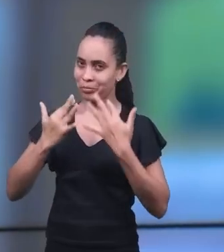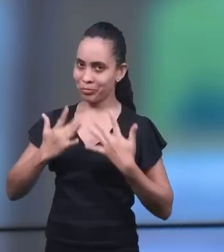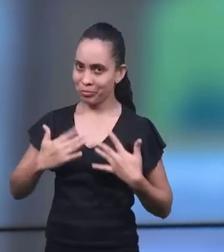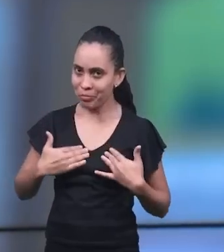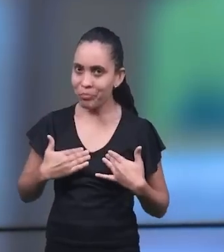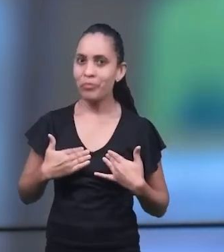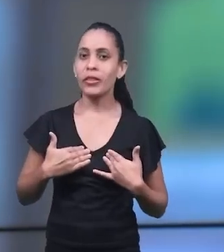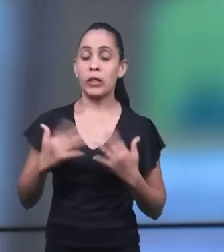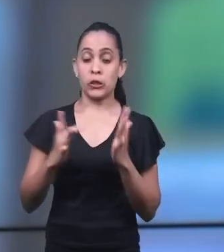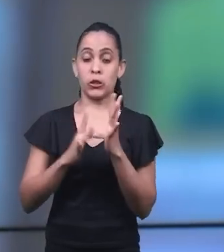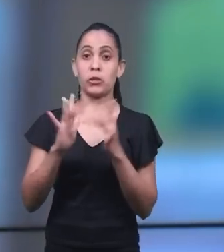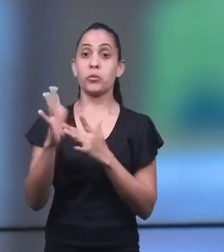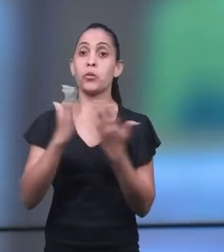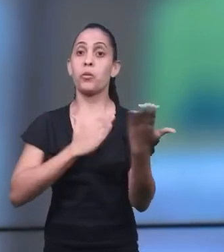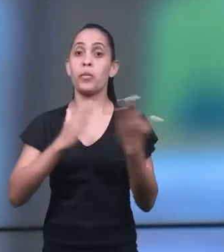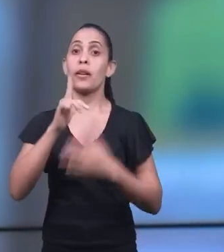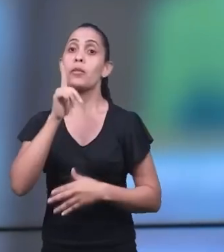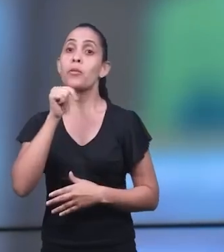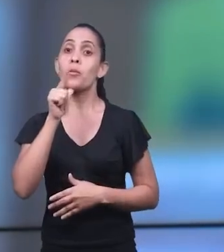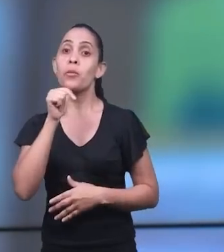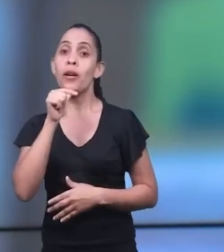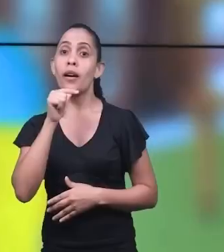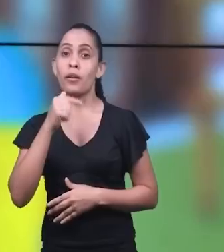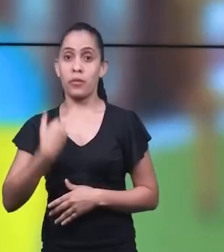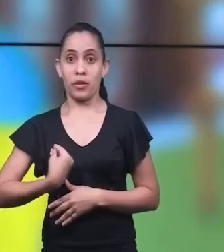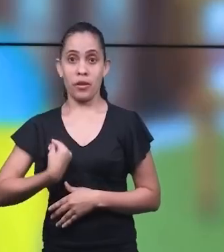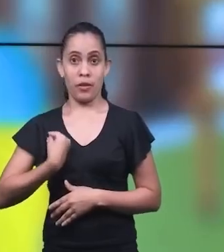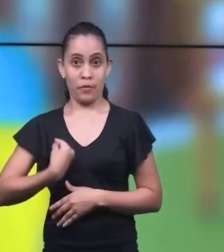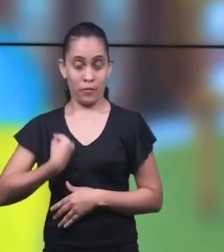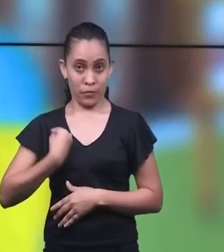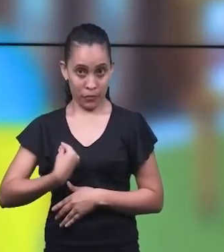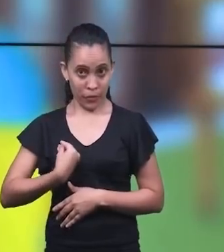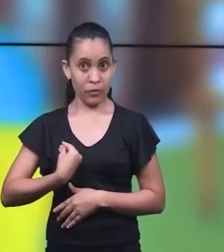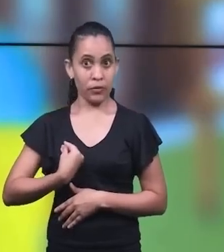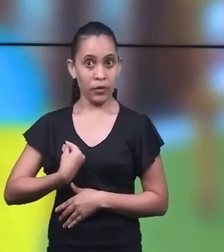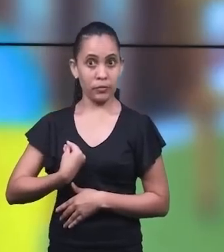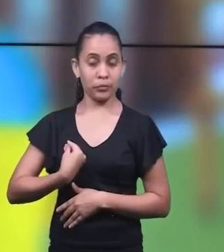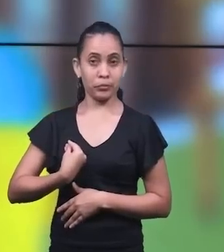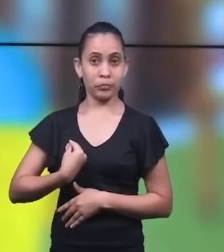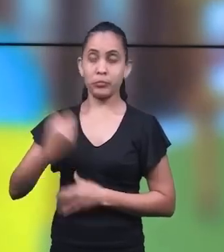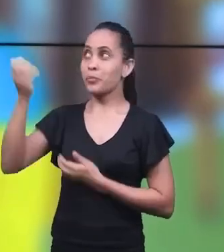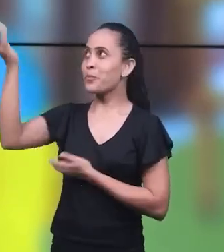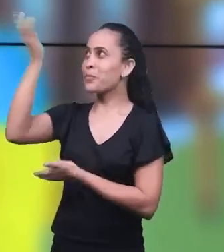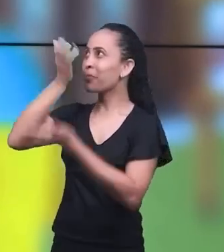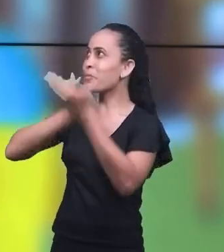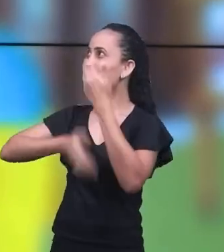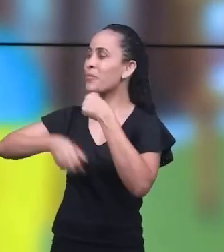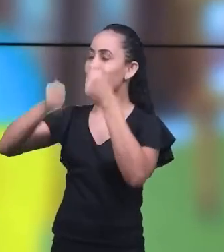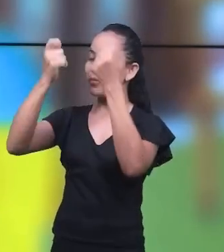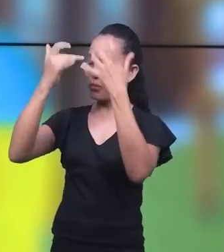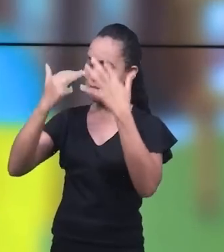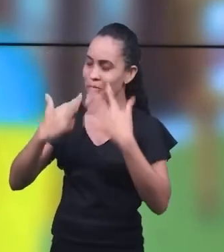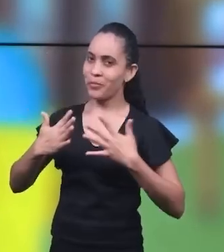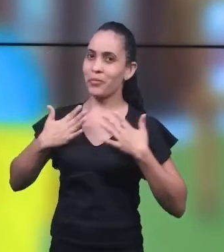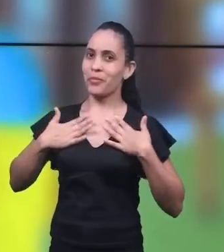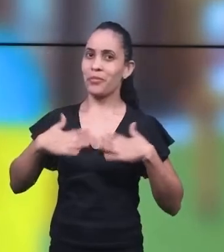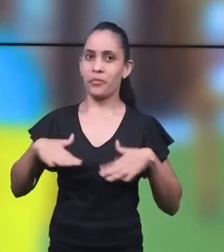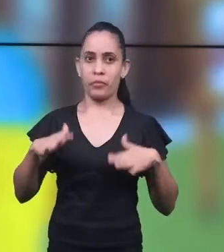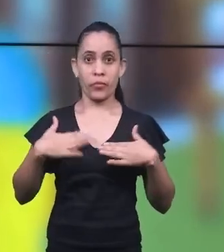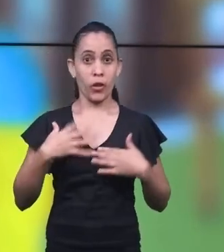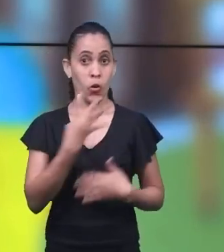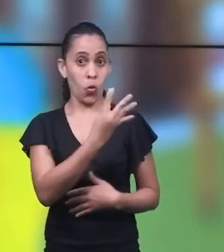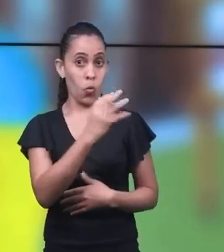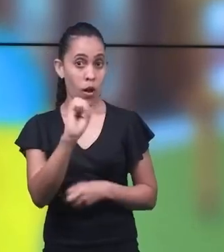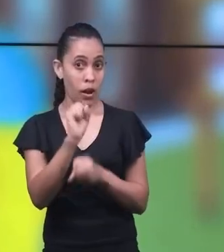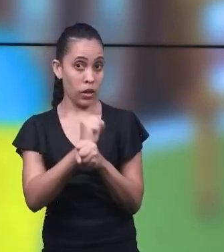vida, a água que salta para a vida eterna. Vocês sabiam, crianças, intermediários e adolescentes, que durante